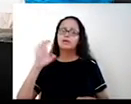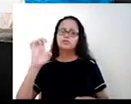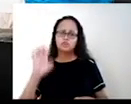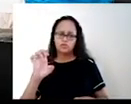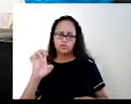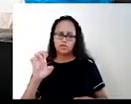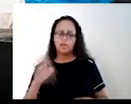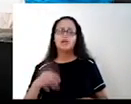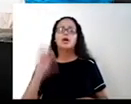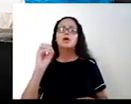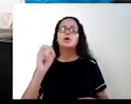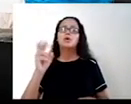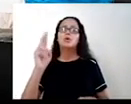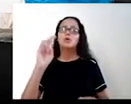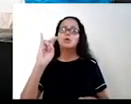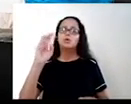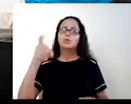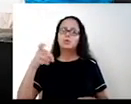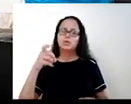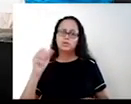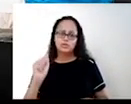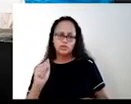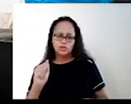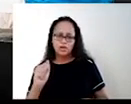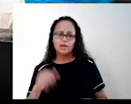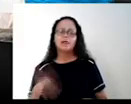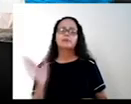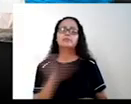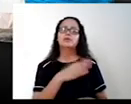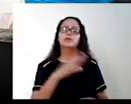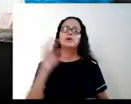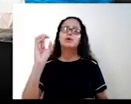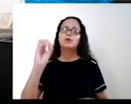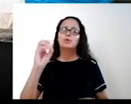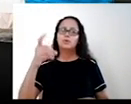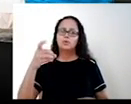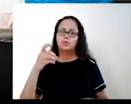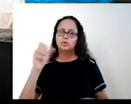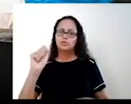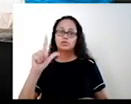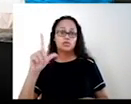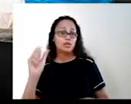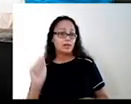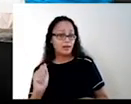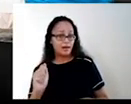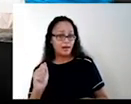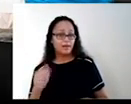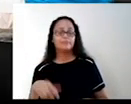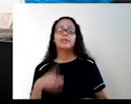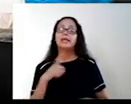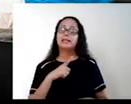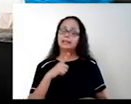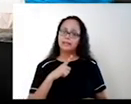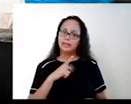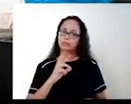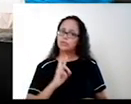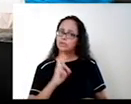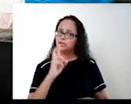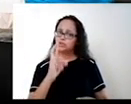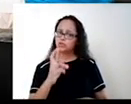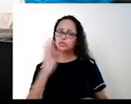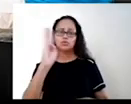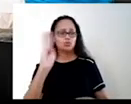candomblé, orixá, oxalá, são de origem africana. E a gente tem algumas religiões no Brasil que têm essas